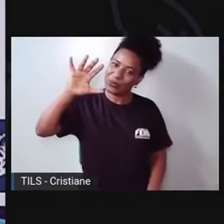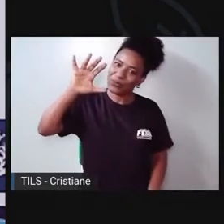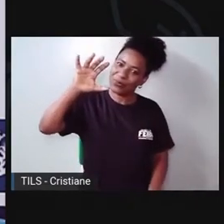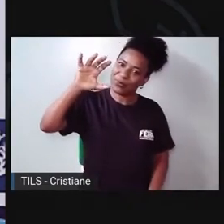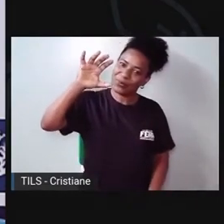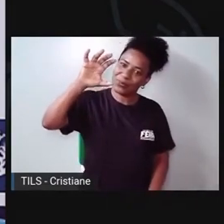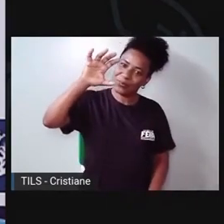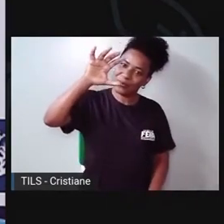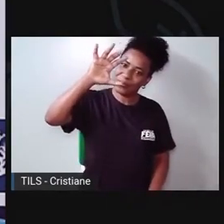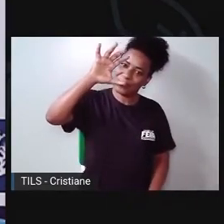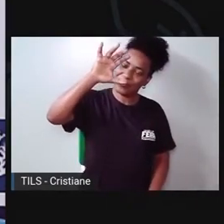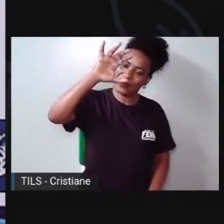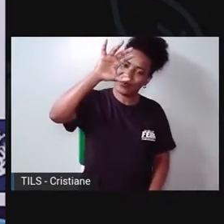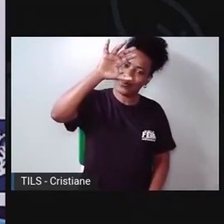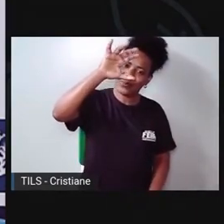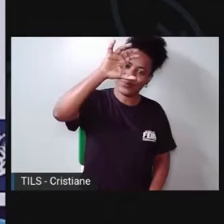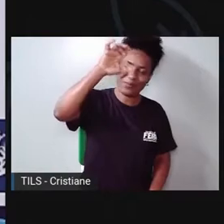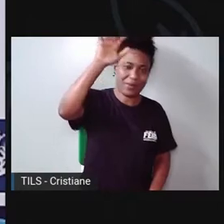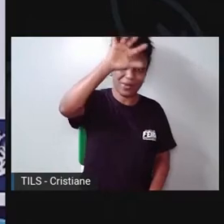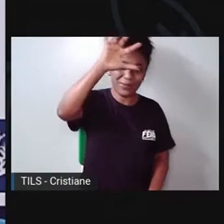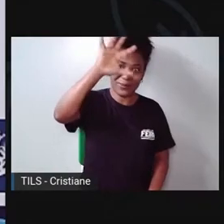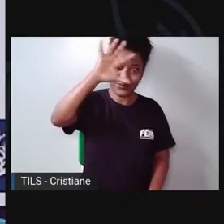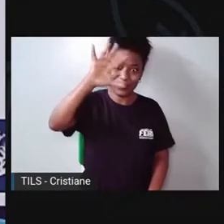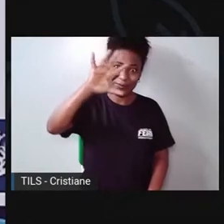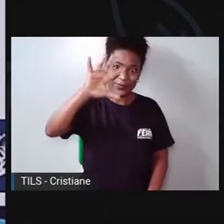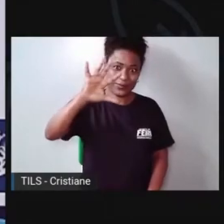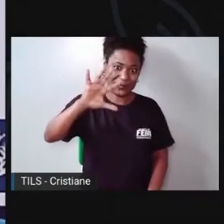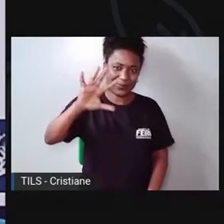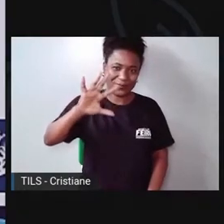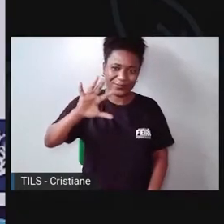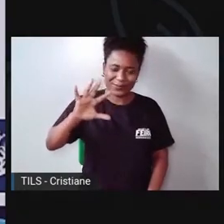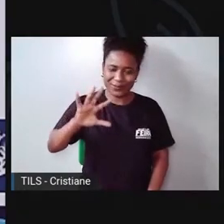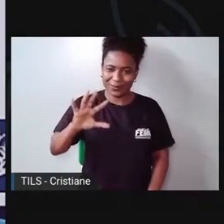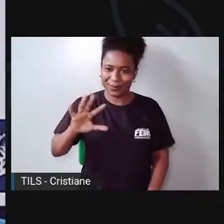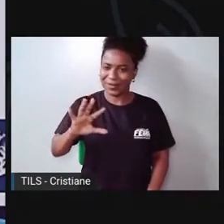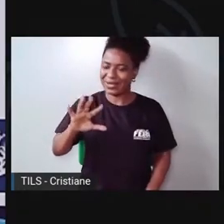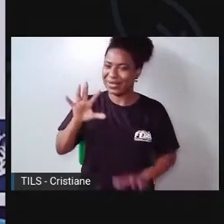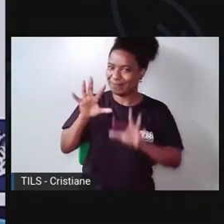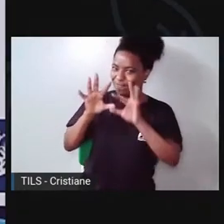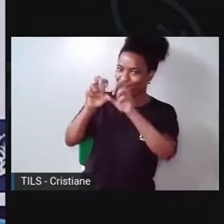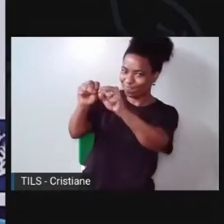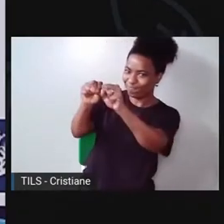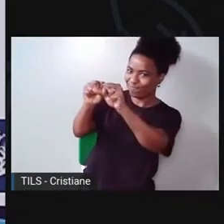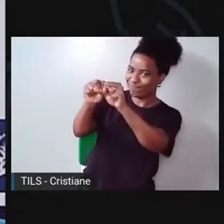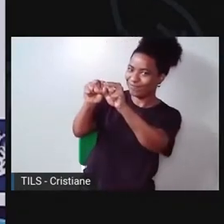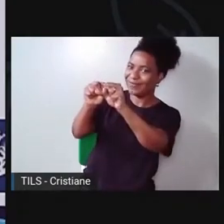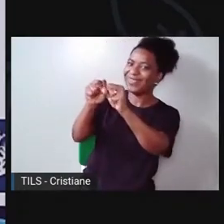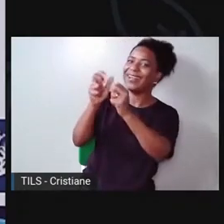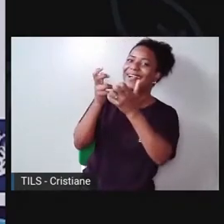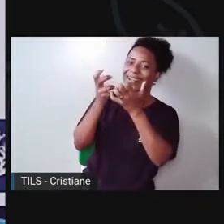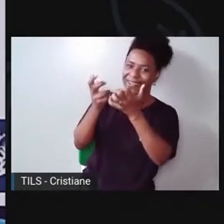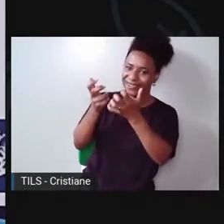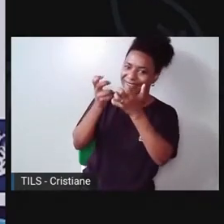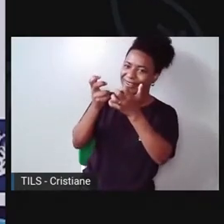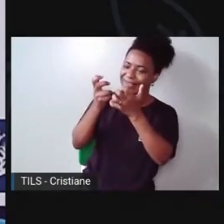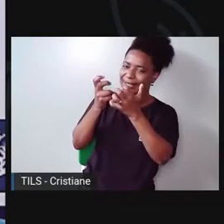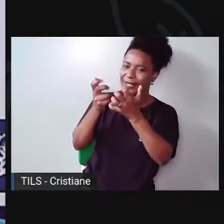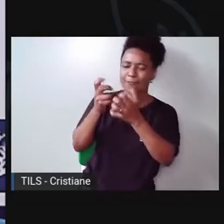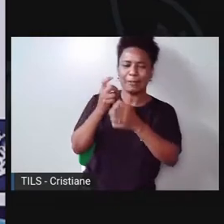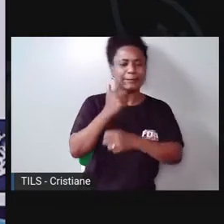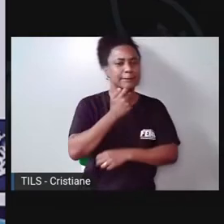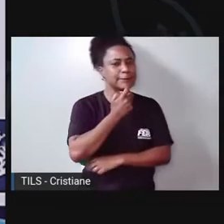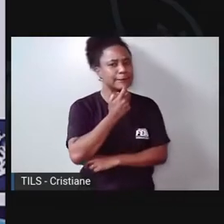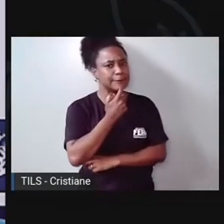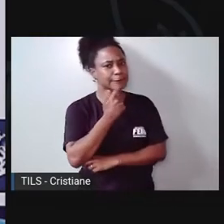algum animalzinho aparecer Será que ela ia conseguir capturar alguém Hum será